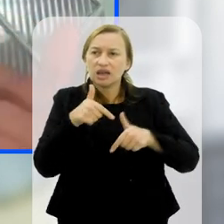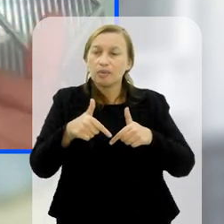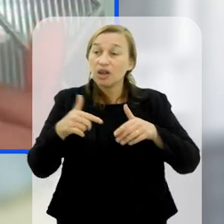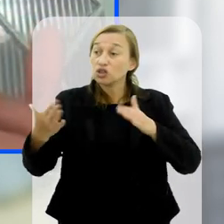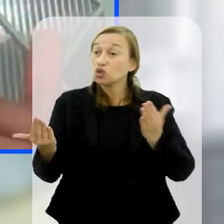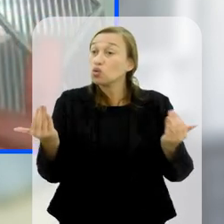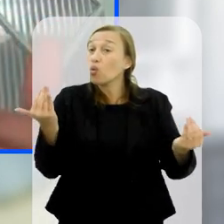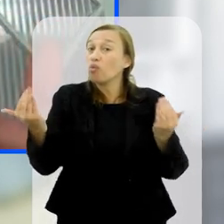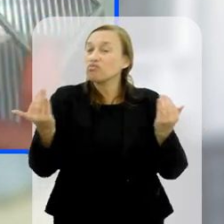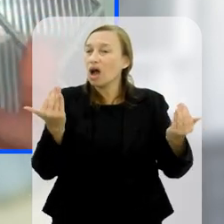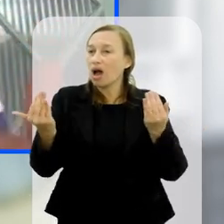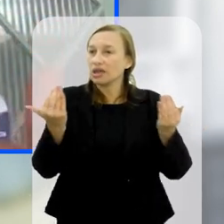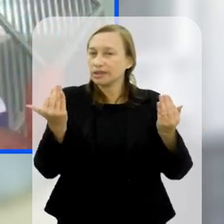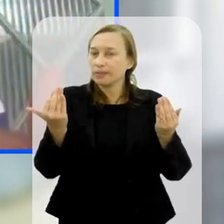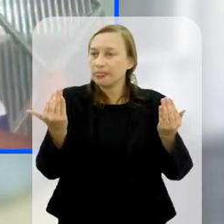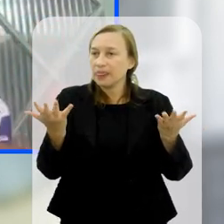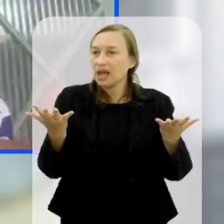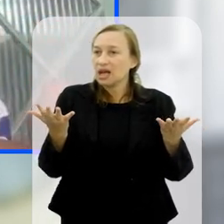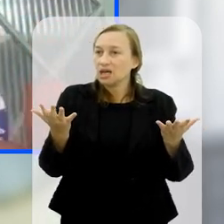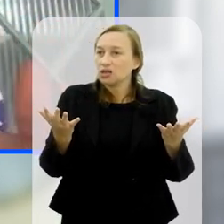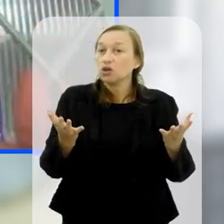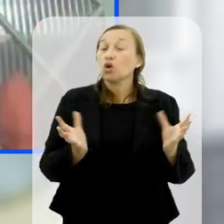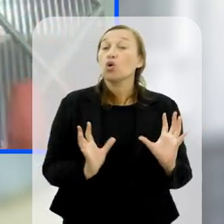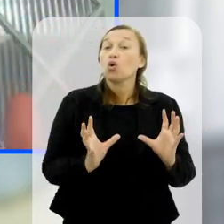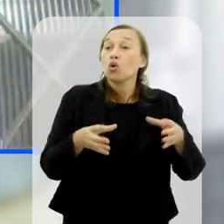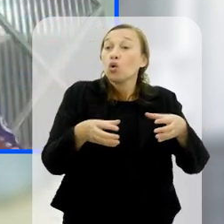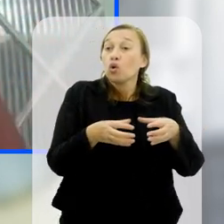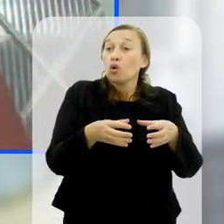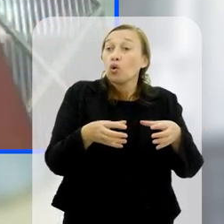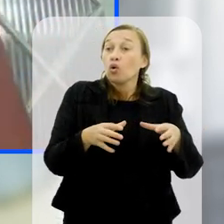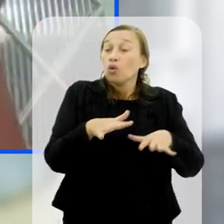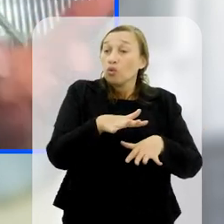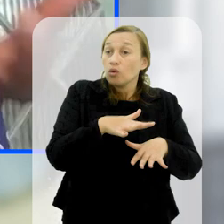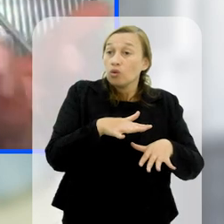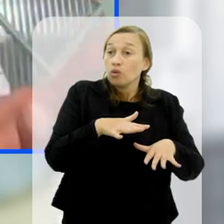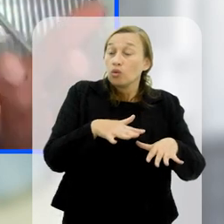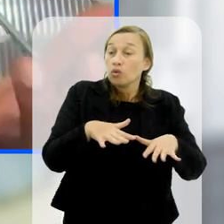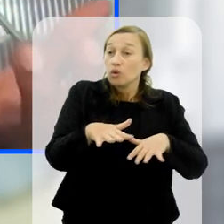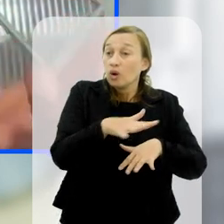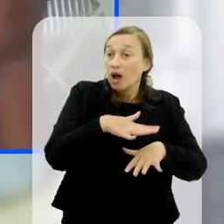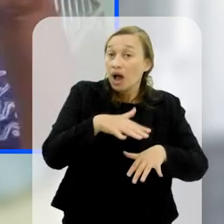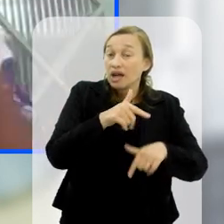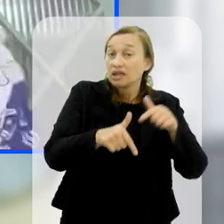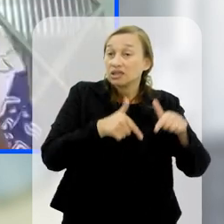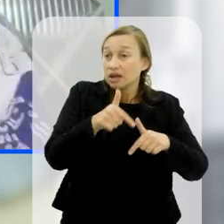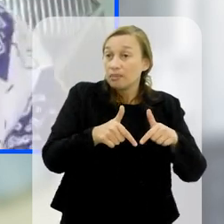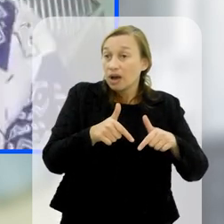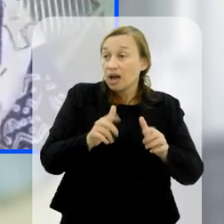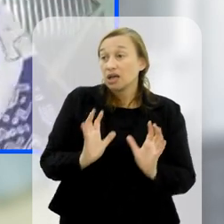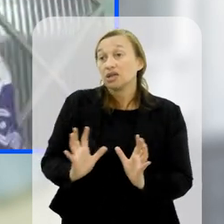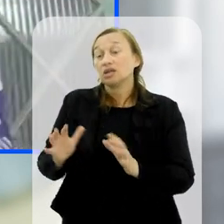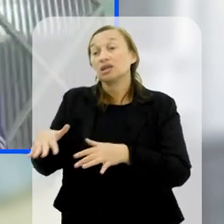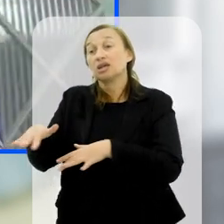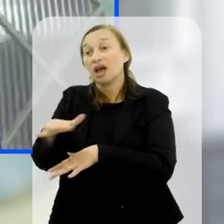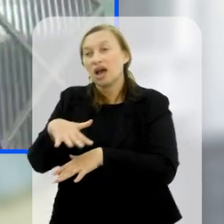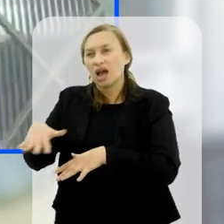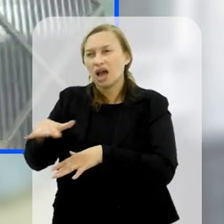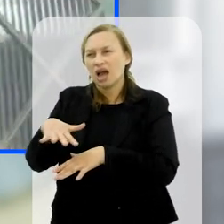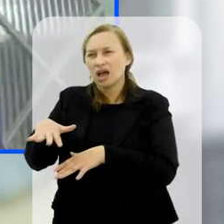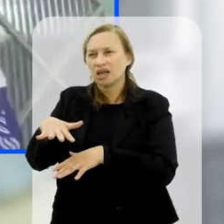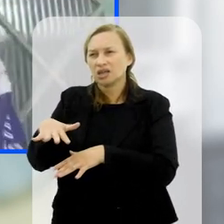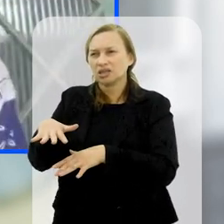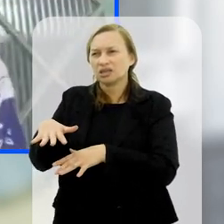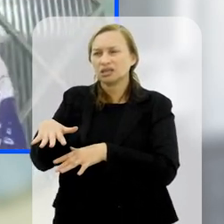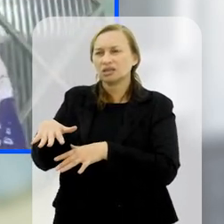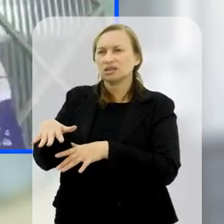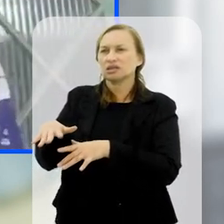equipare quer dizer, ter um mercado produtor que se equipare com esse mercado consumidor. Falo isso só internamente.